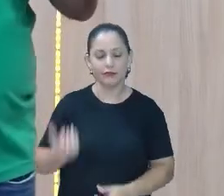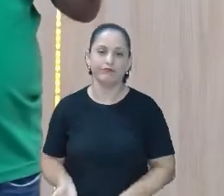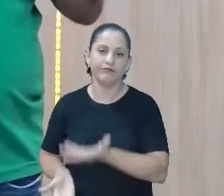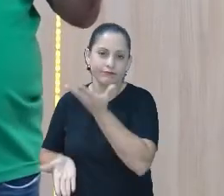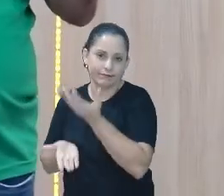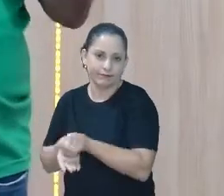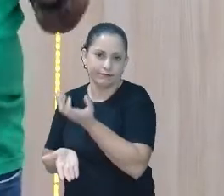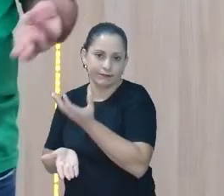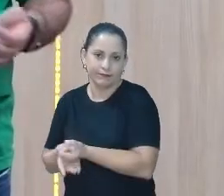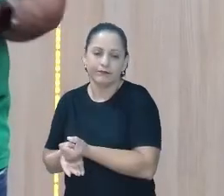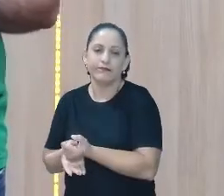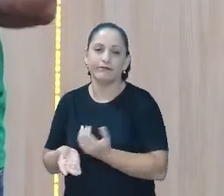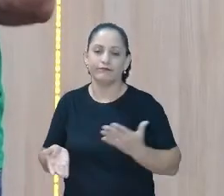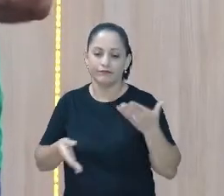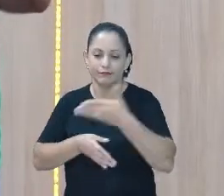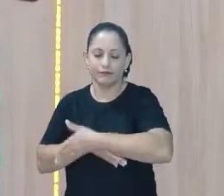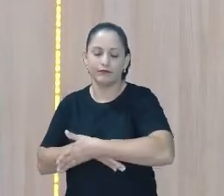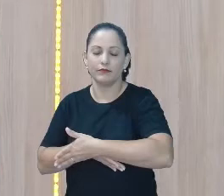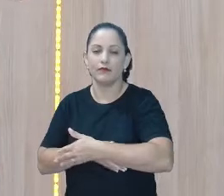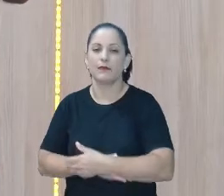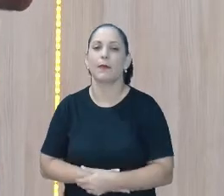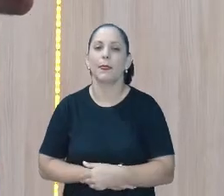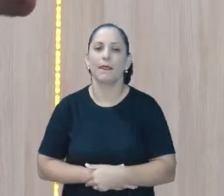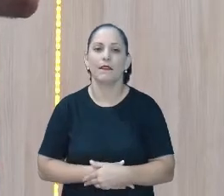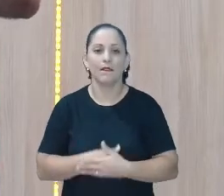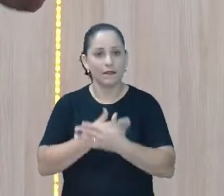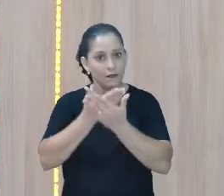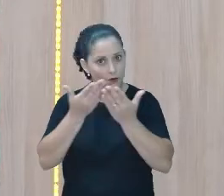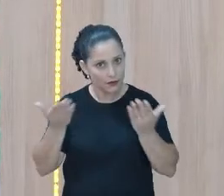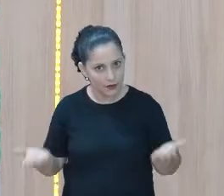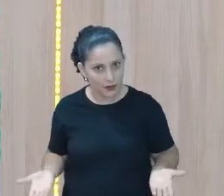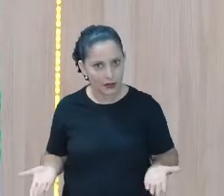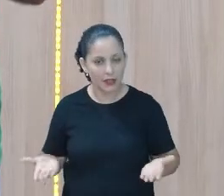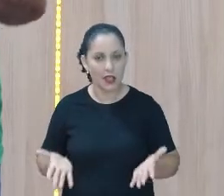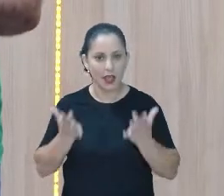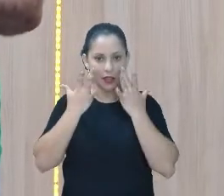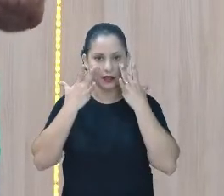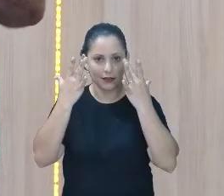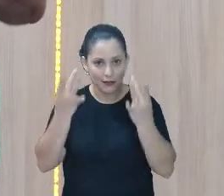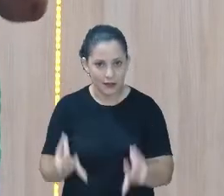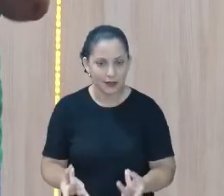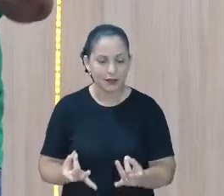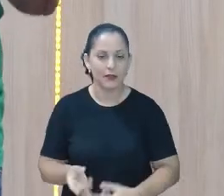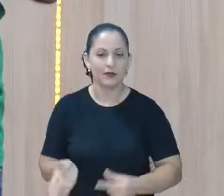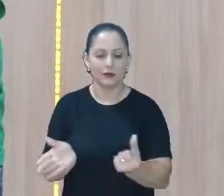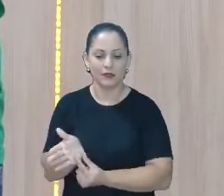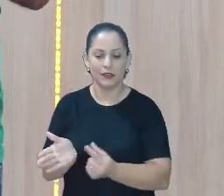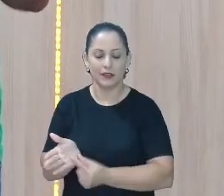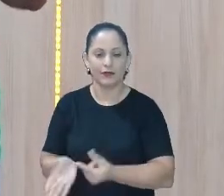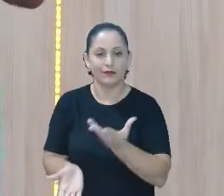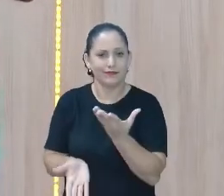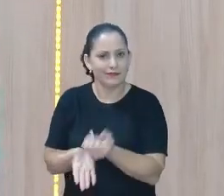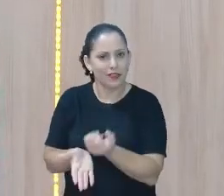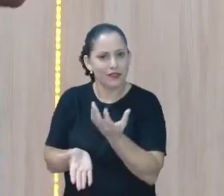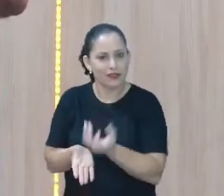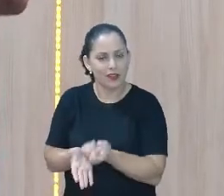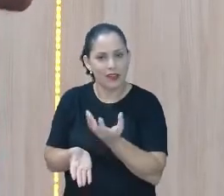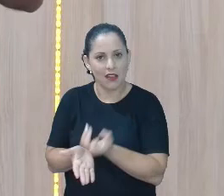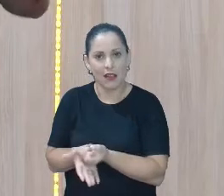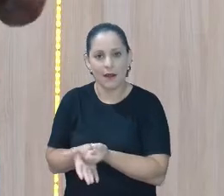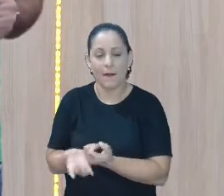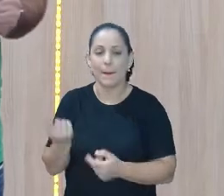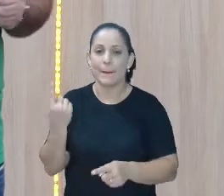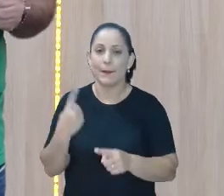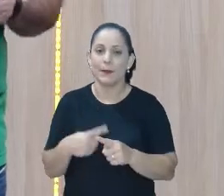você para a Play Store. Então, ó, não se abestalha, faz o download do aplicativo, porque além